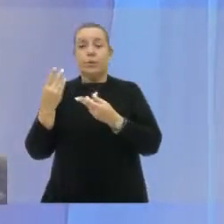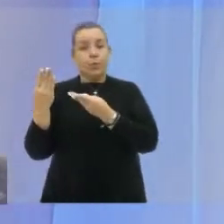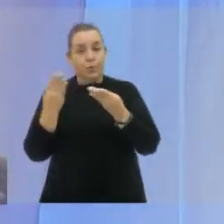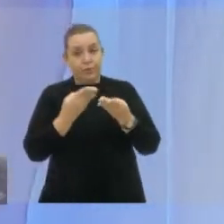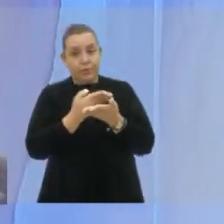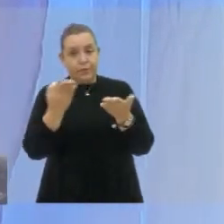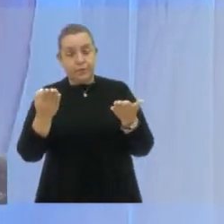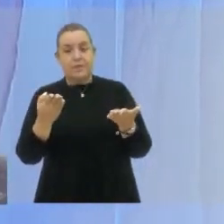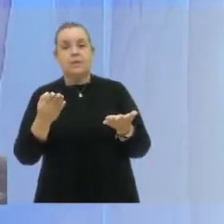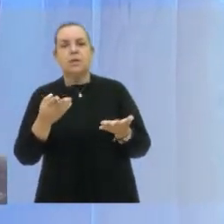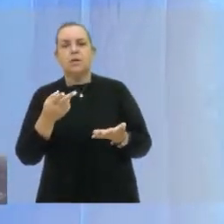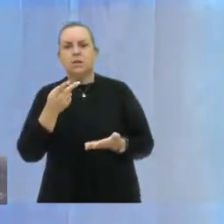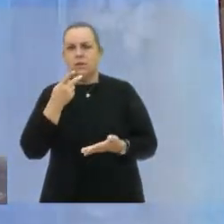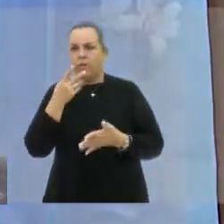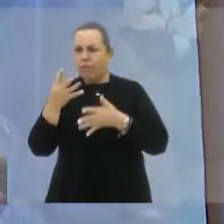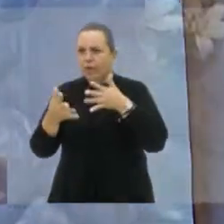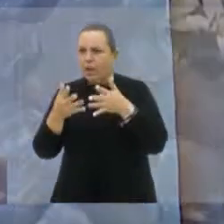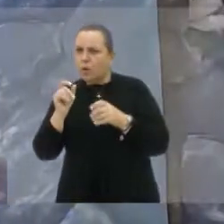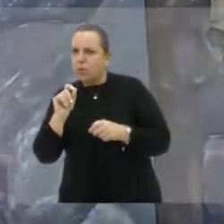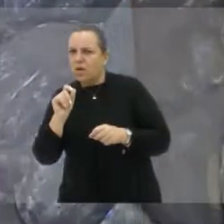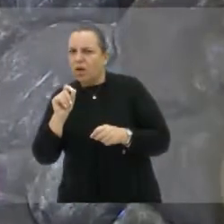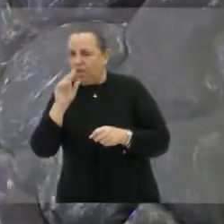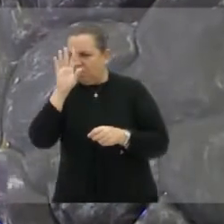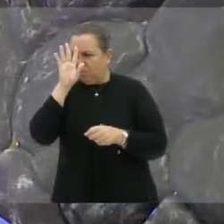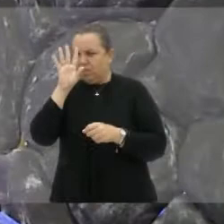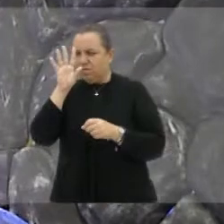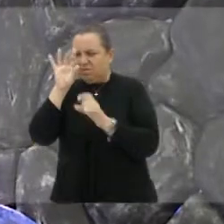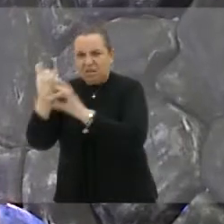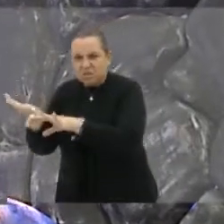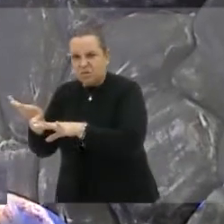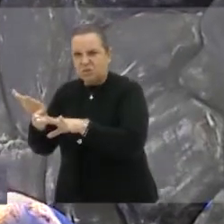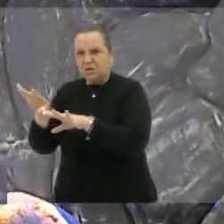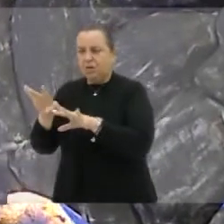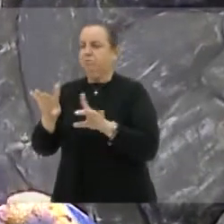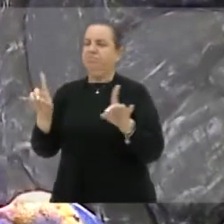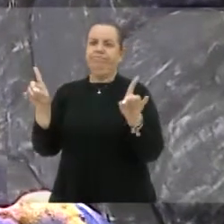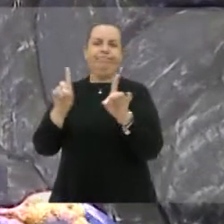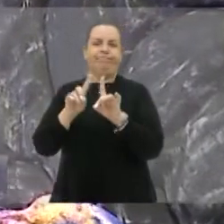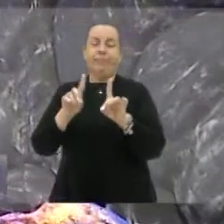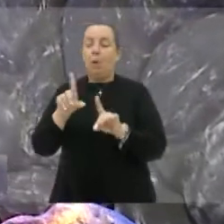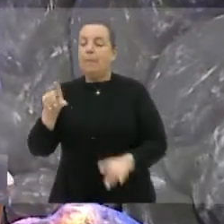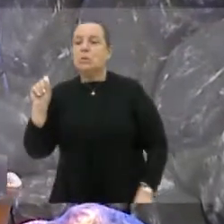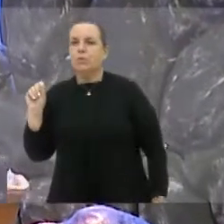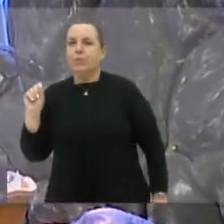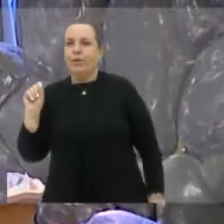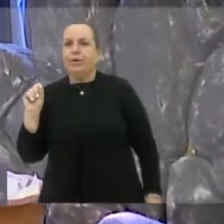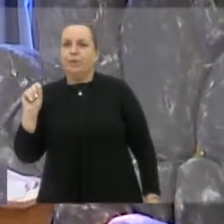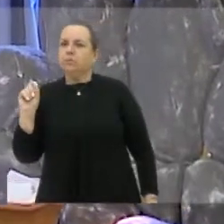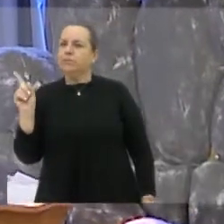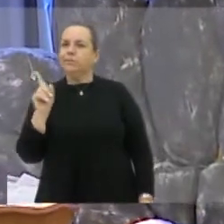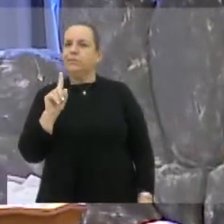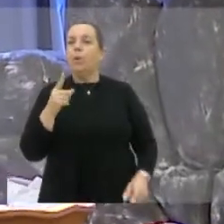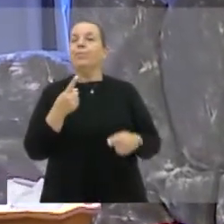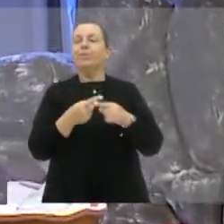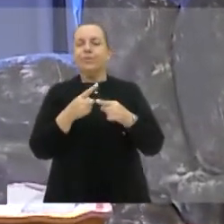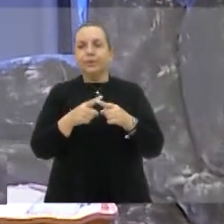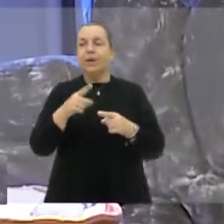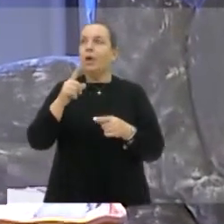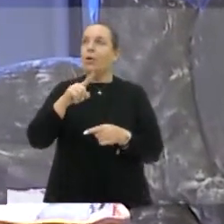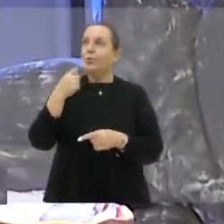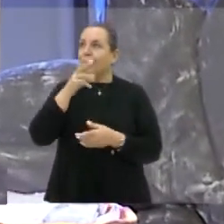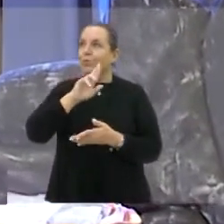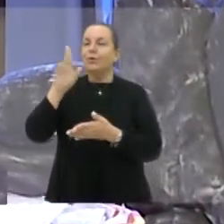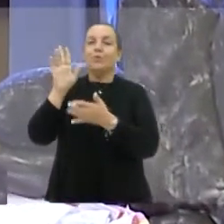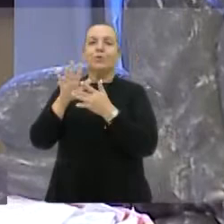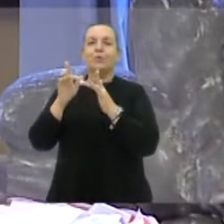que desistir não é opção. Desistir não é opção, porque nosso Senhor não